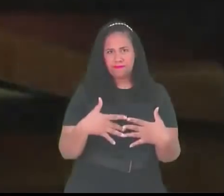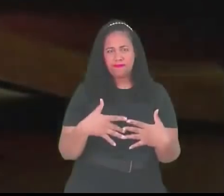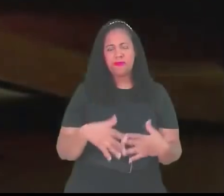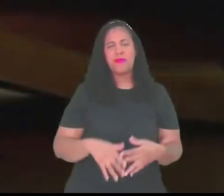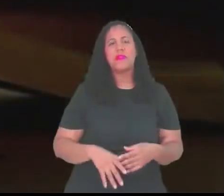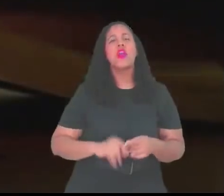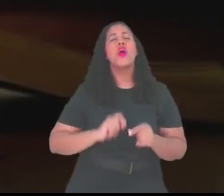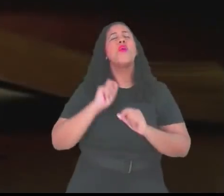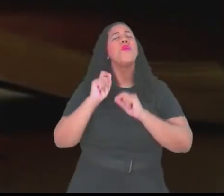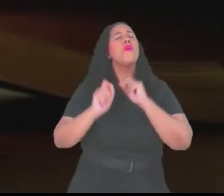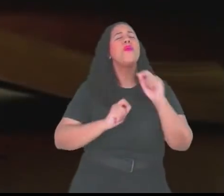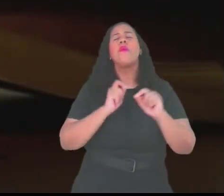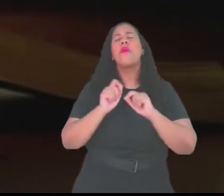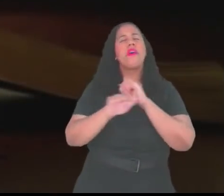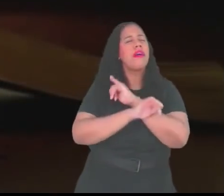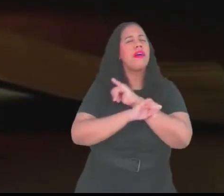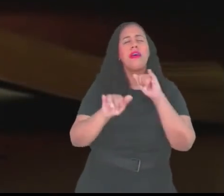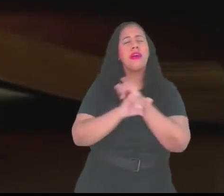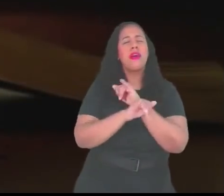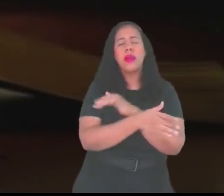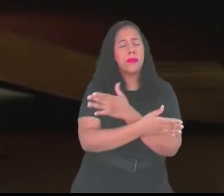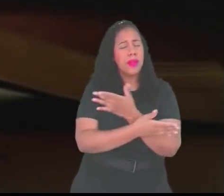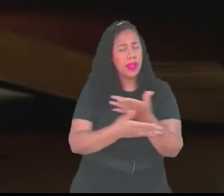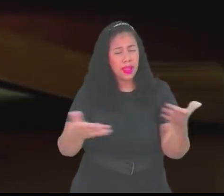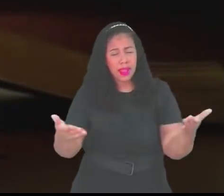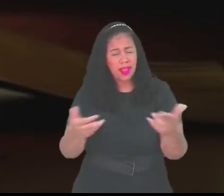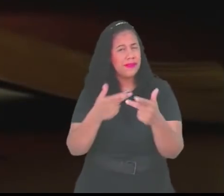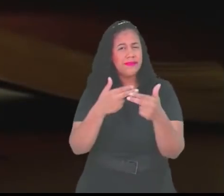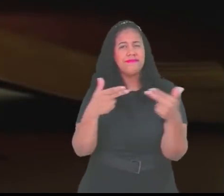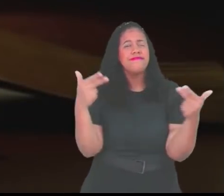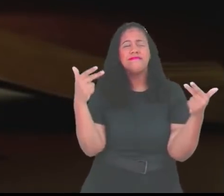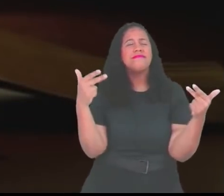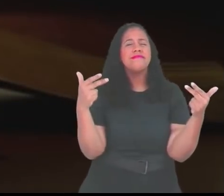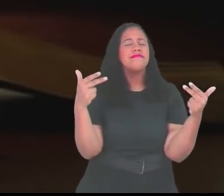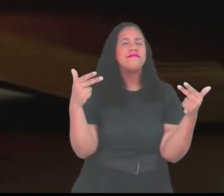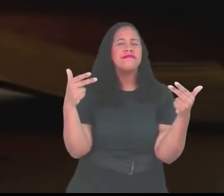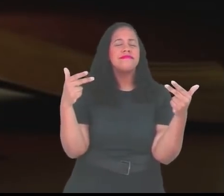Que diremos, pois, a estas coisas?